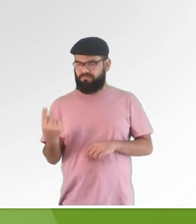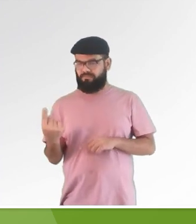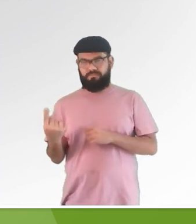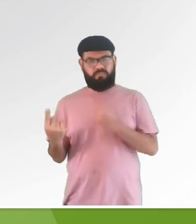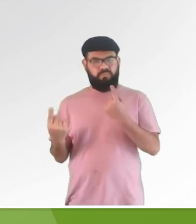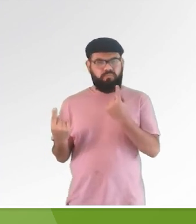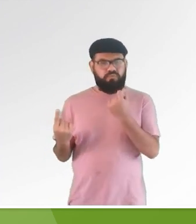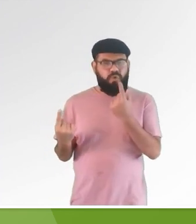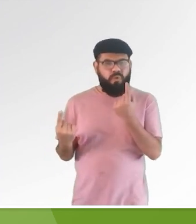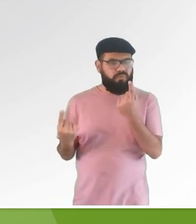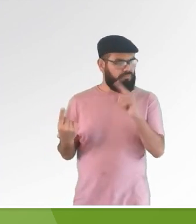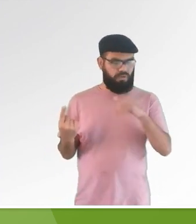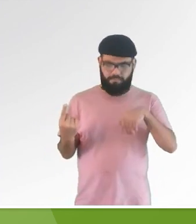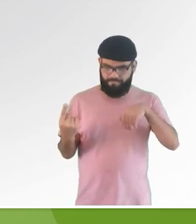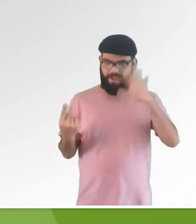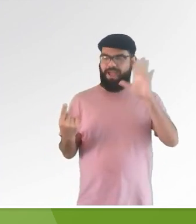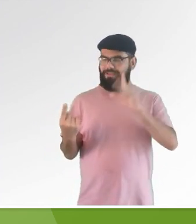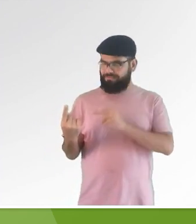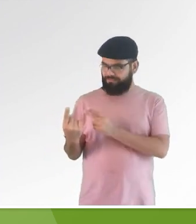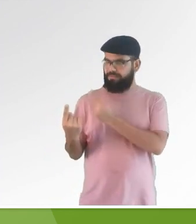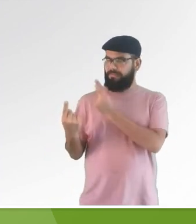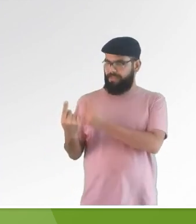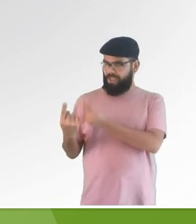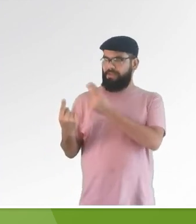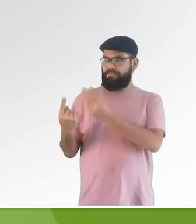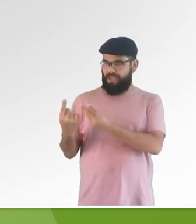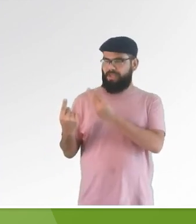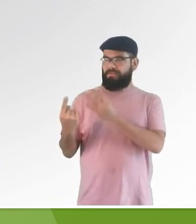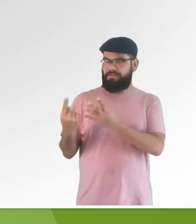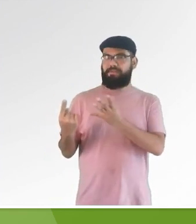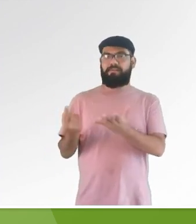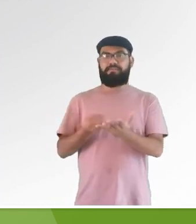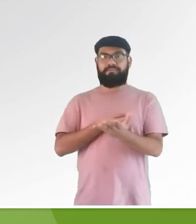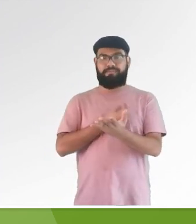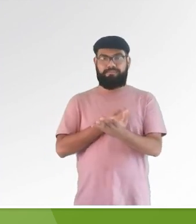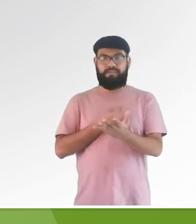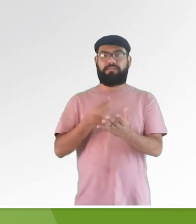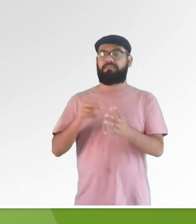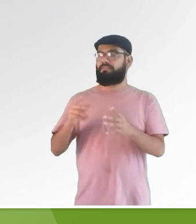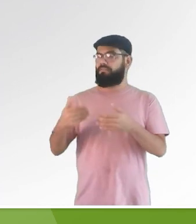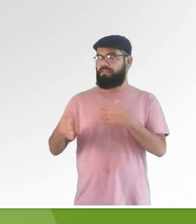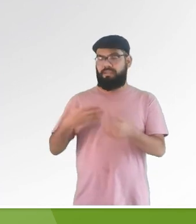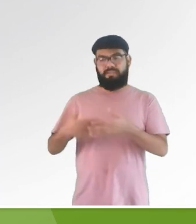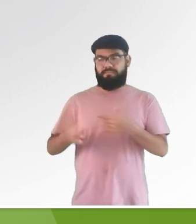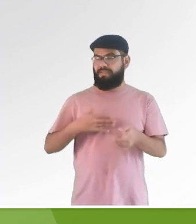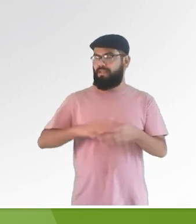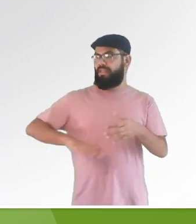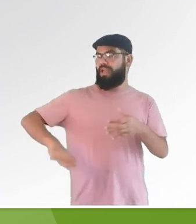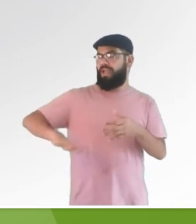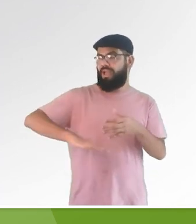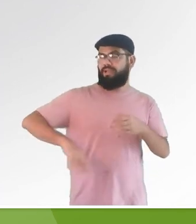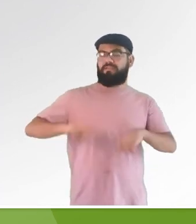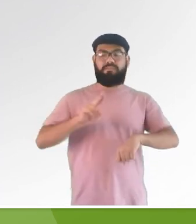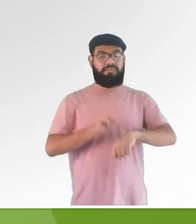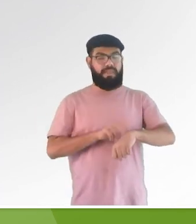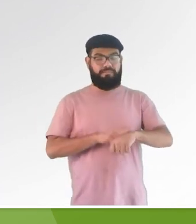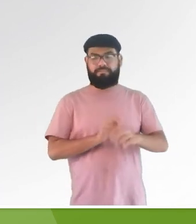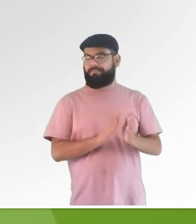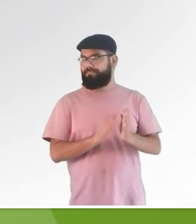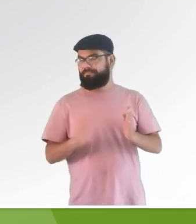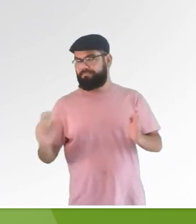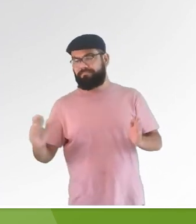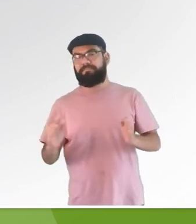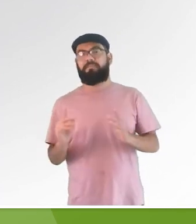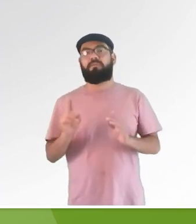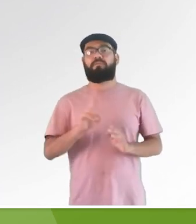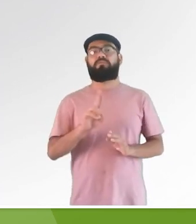espécie, coexistindo em uma determinada área, né, por um determinado período de tempo. E a isso a gente dá o nome, né,